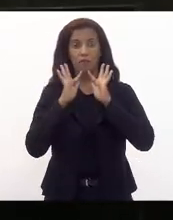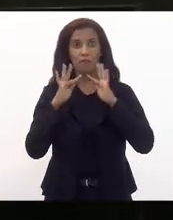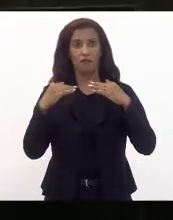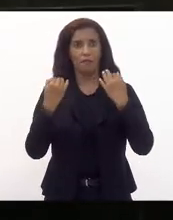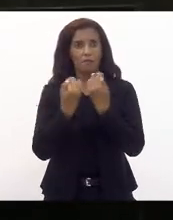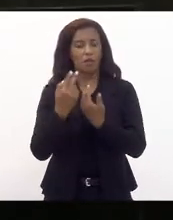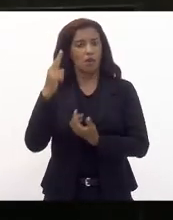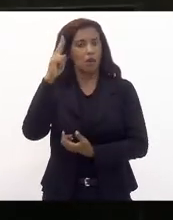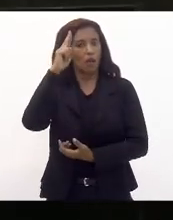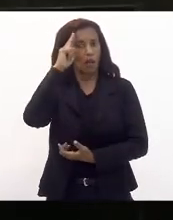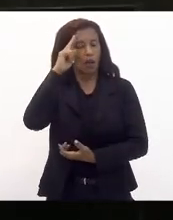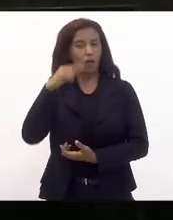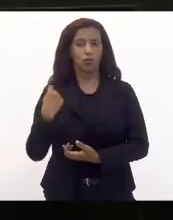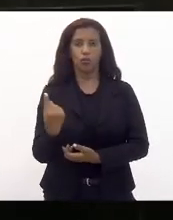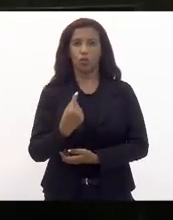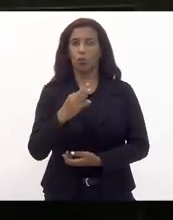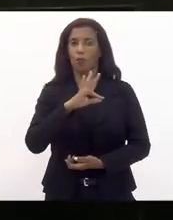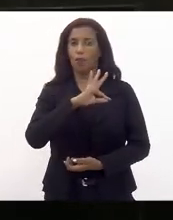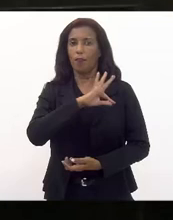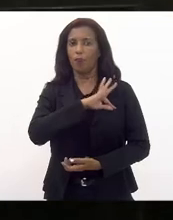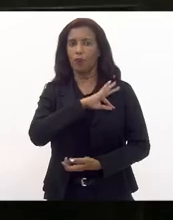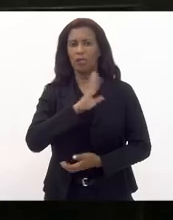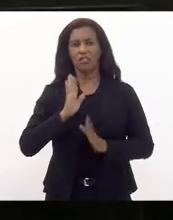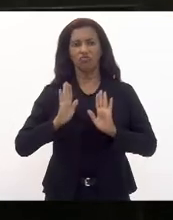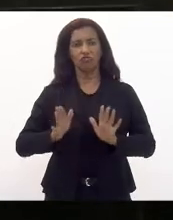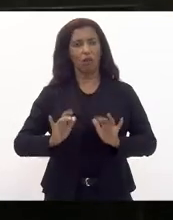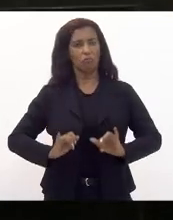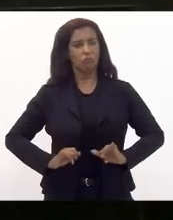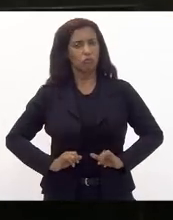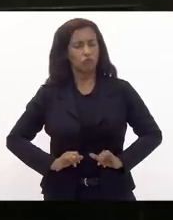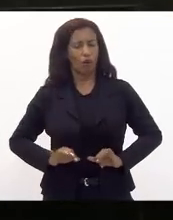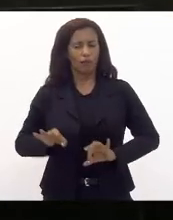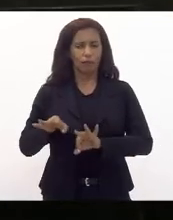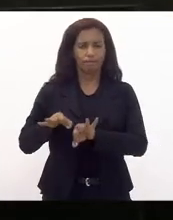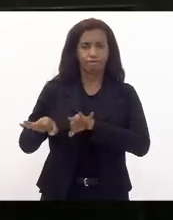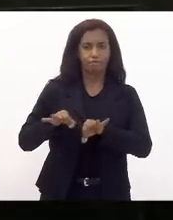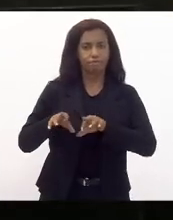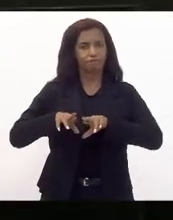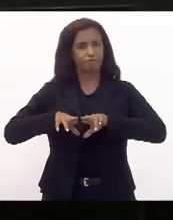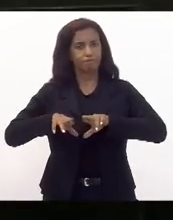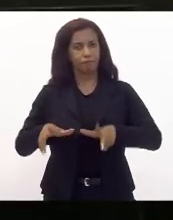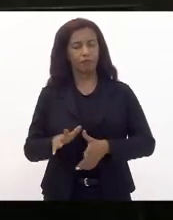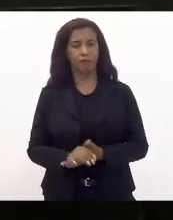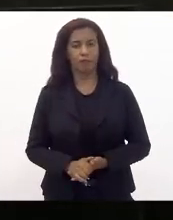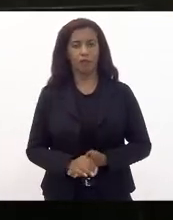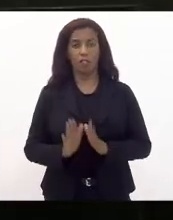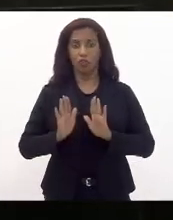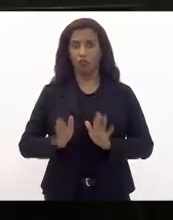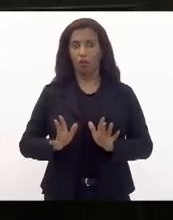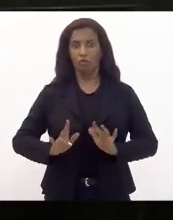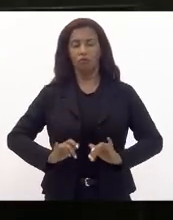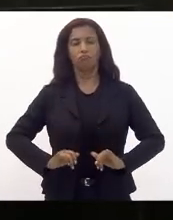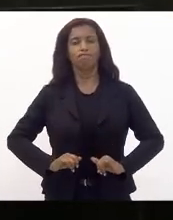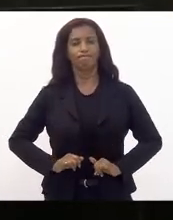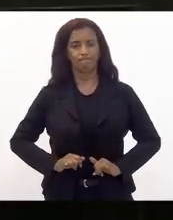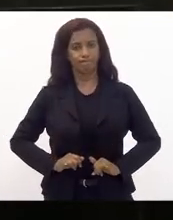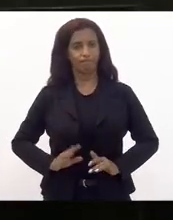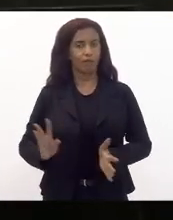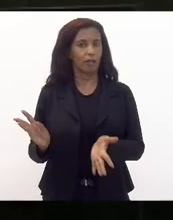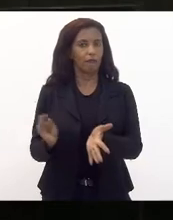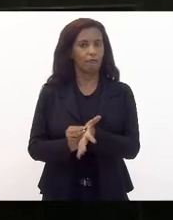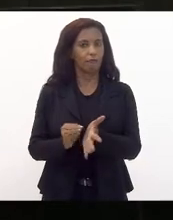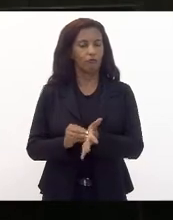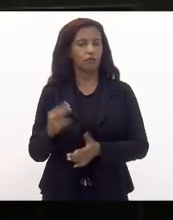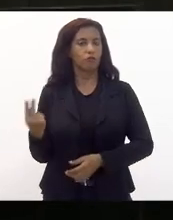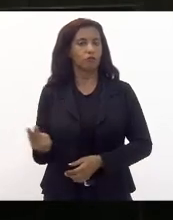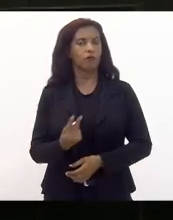militar os nossos policiais ele já sofrem diversas maneiras ele já sofrem pela sua